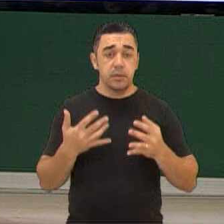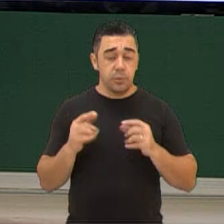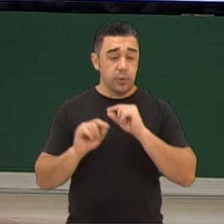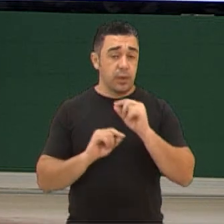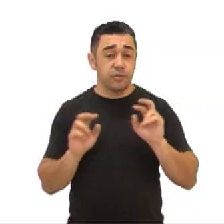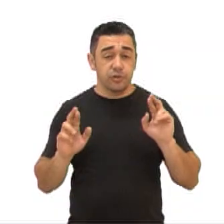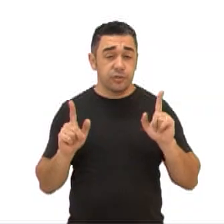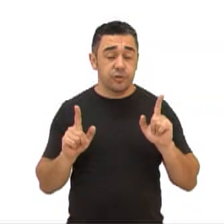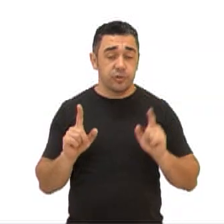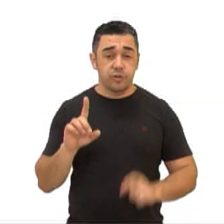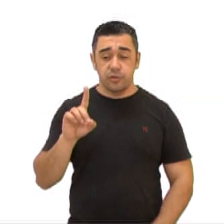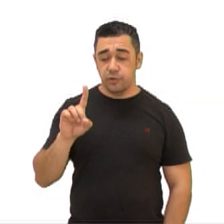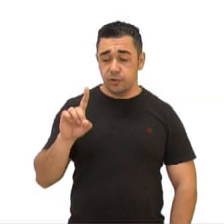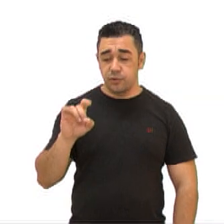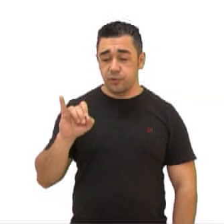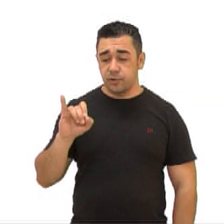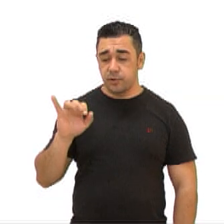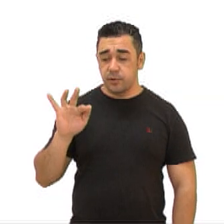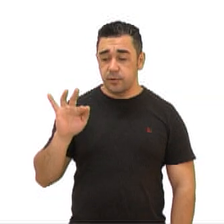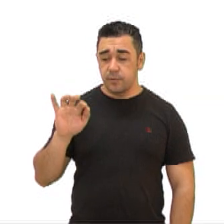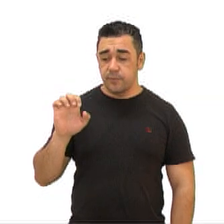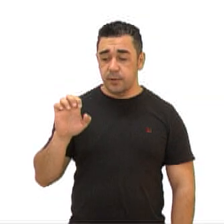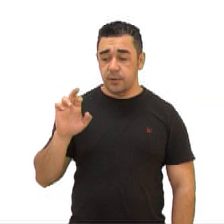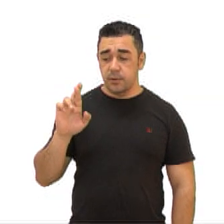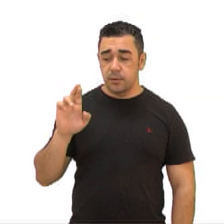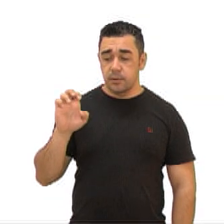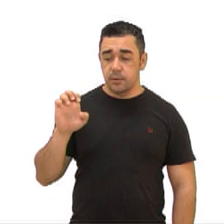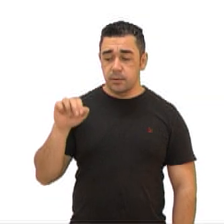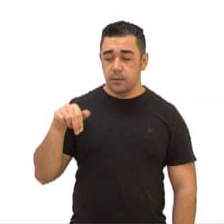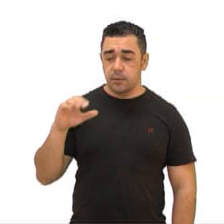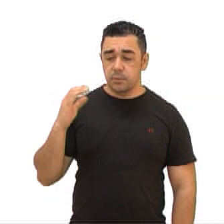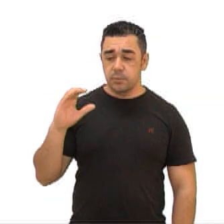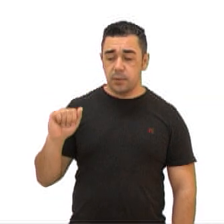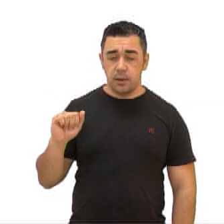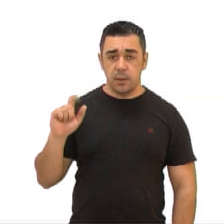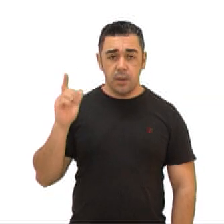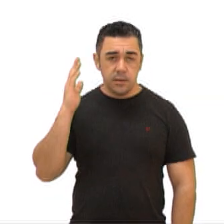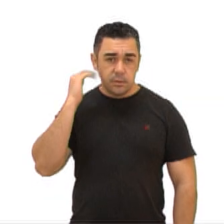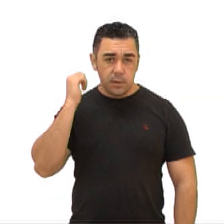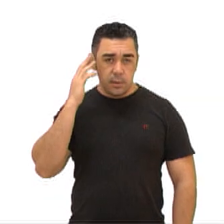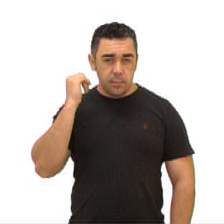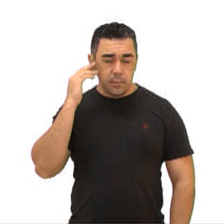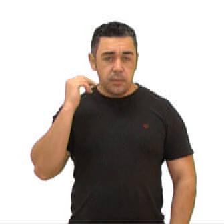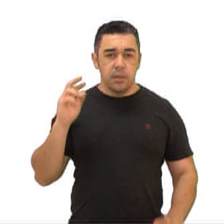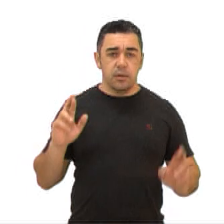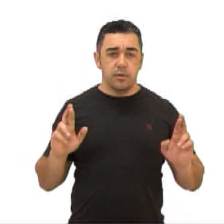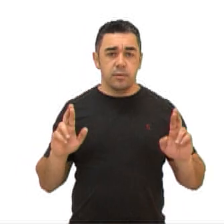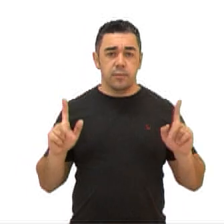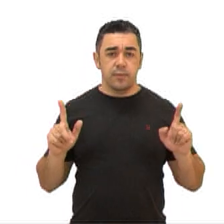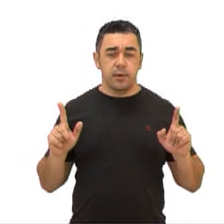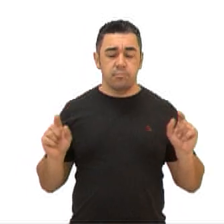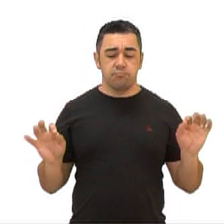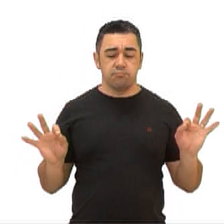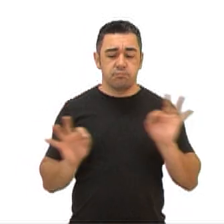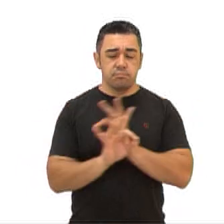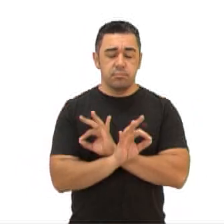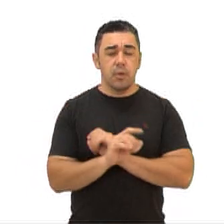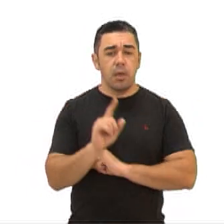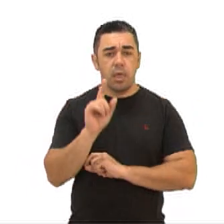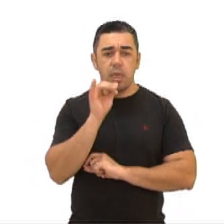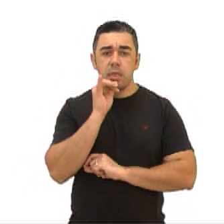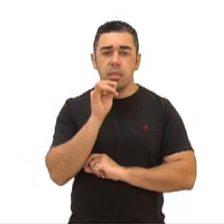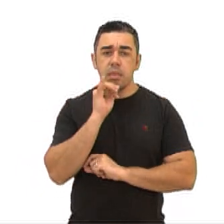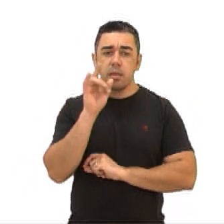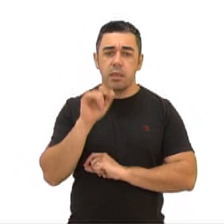que é uma diferença. Ele quer saber a relação de distância entre 5 e 20. É uma